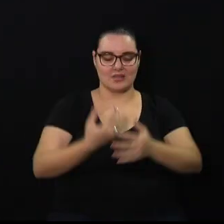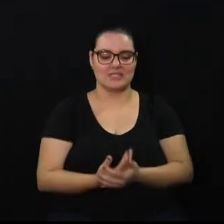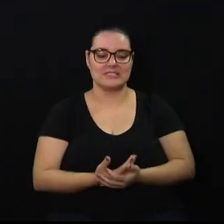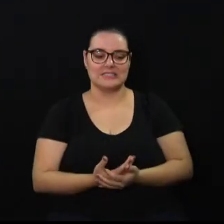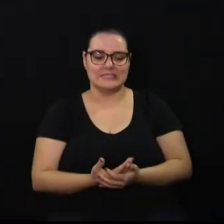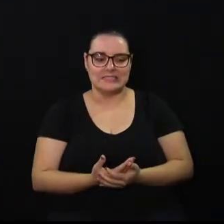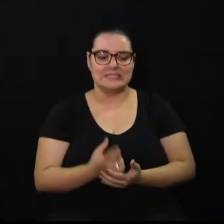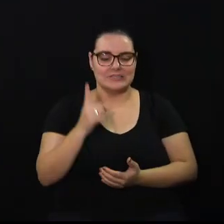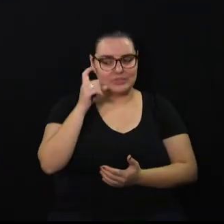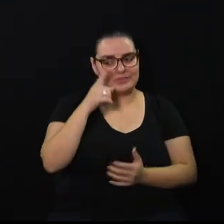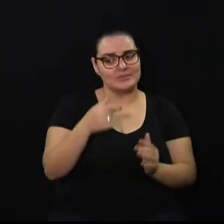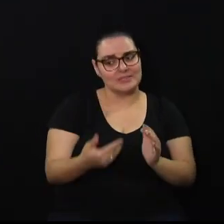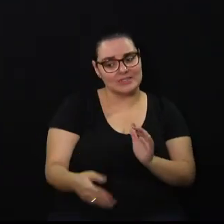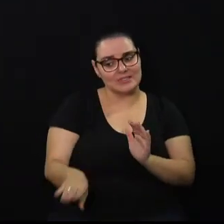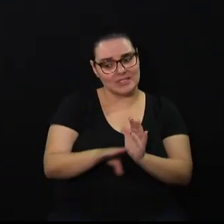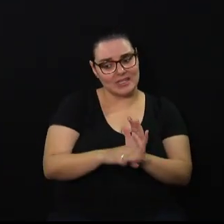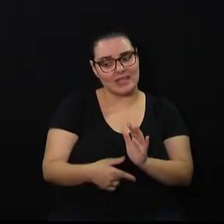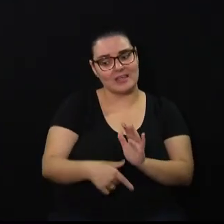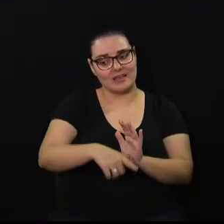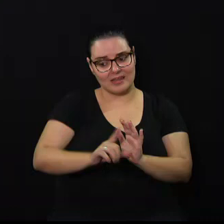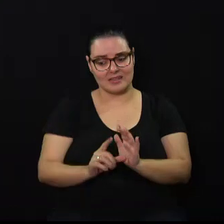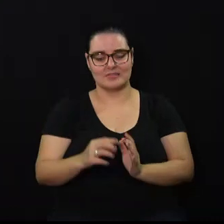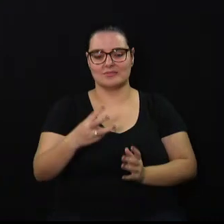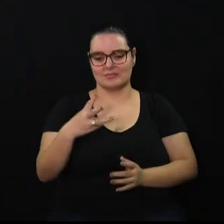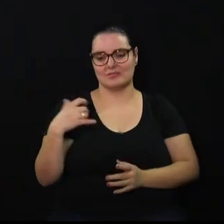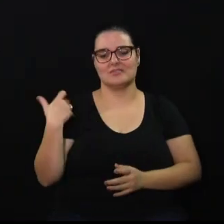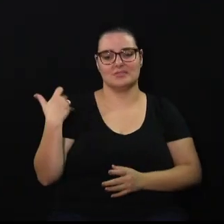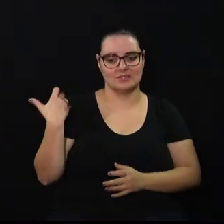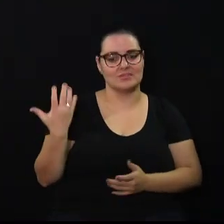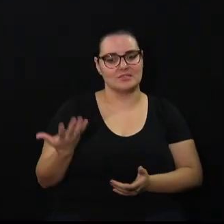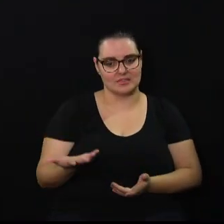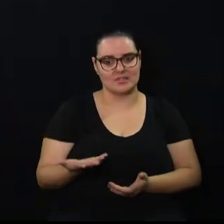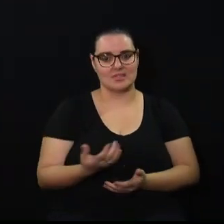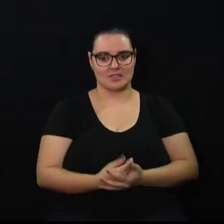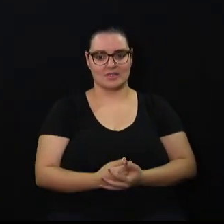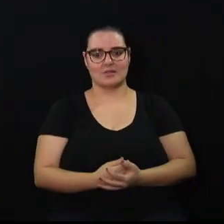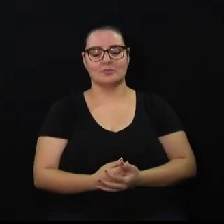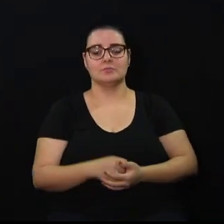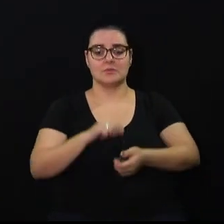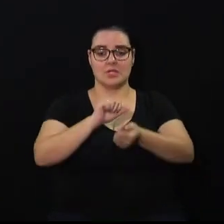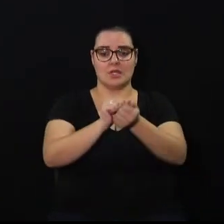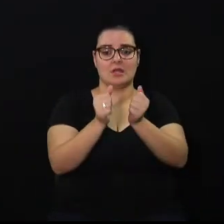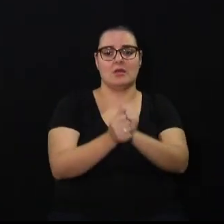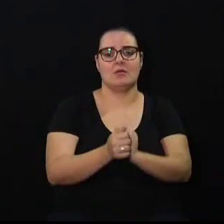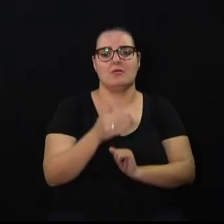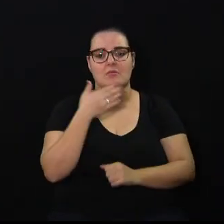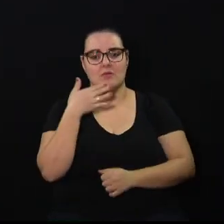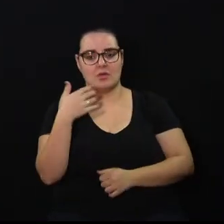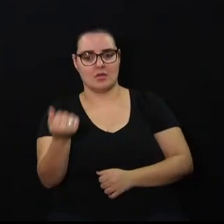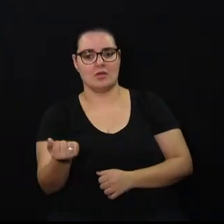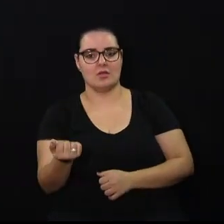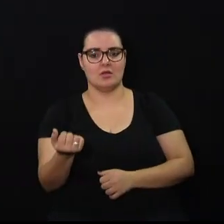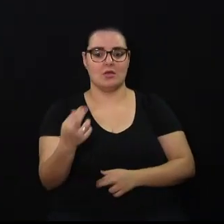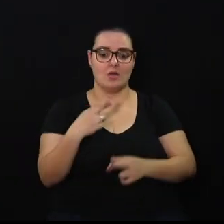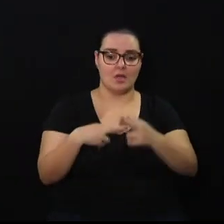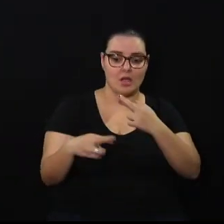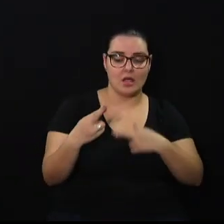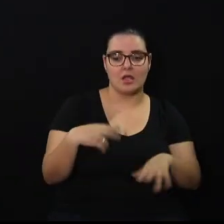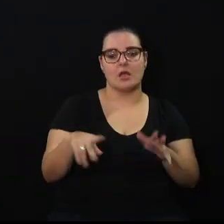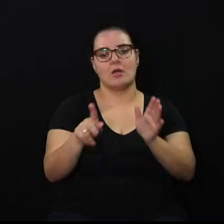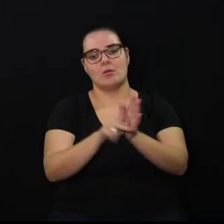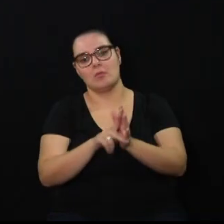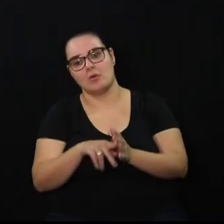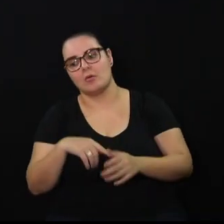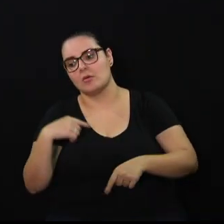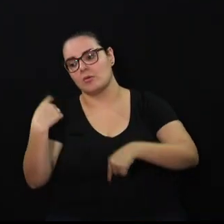é e que é uma fase de vida ainda muito capaz de se adaptar e obter melhor uma melhor relação consigo mesmo e com os outros